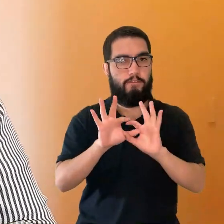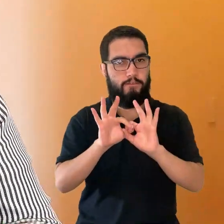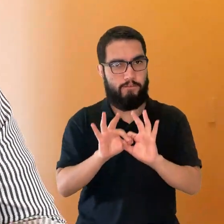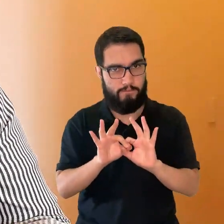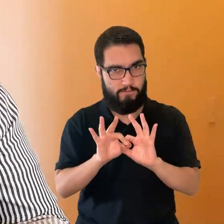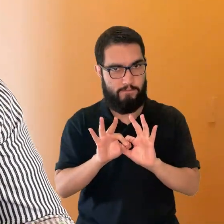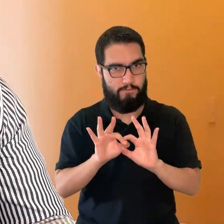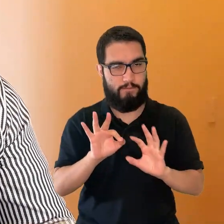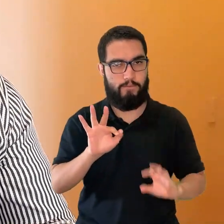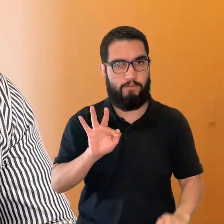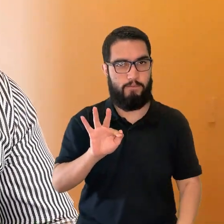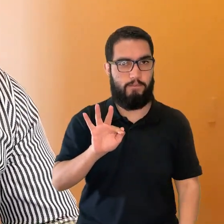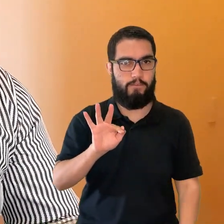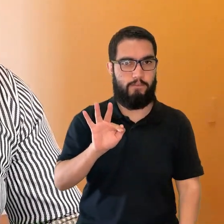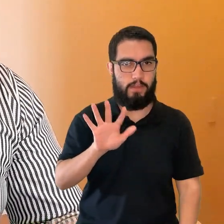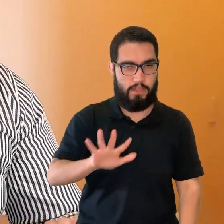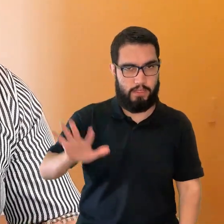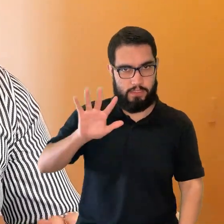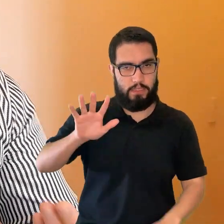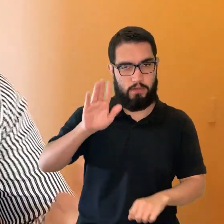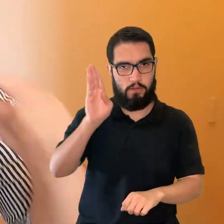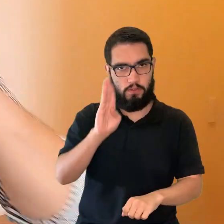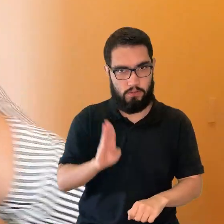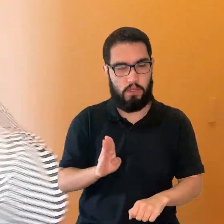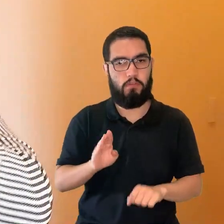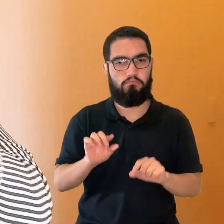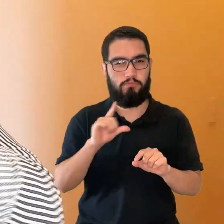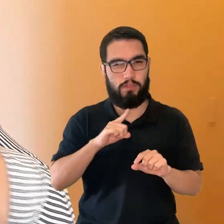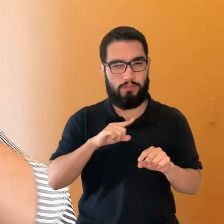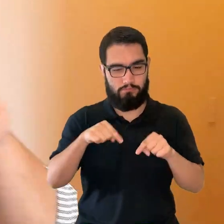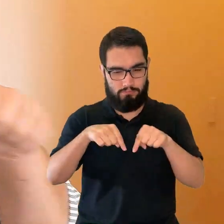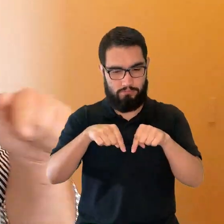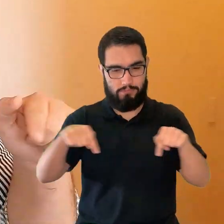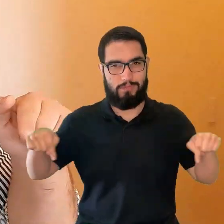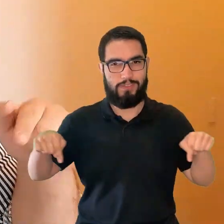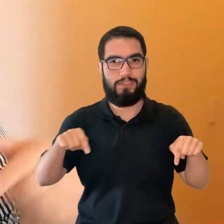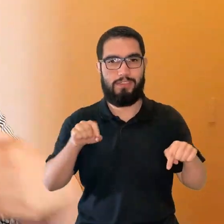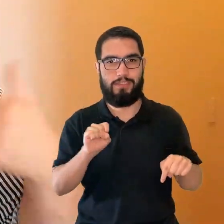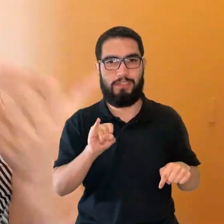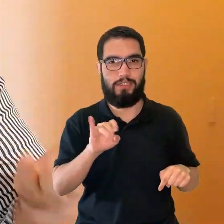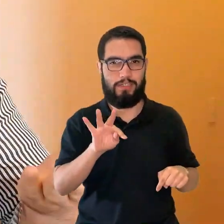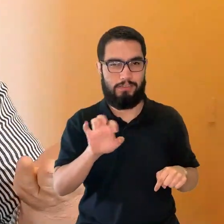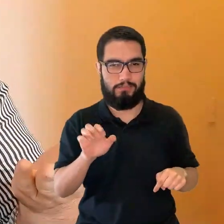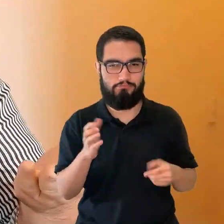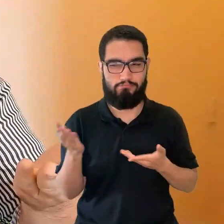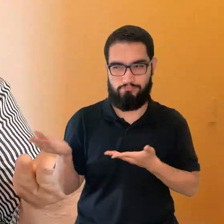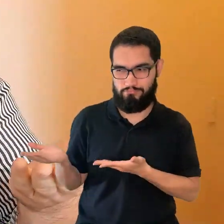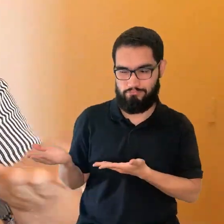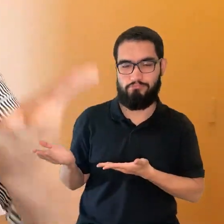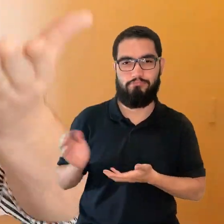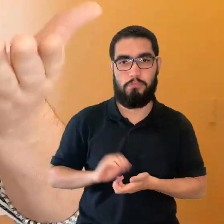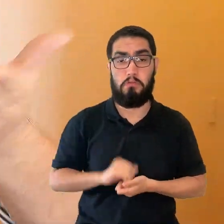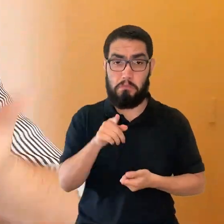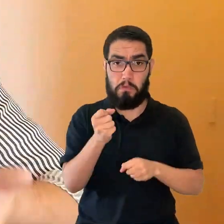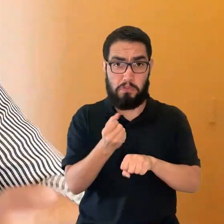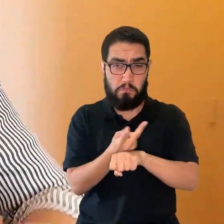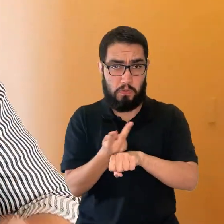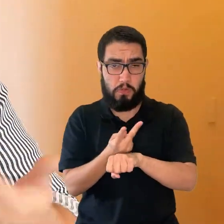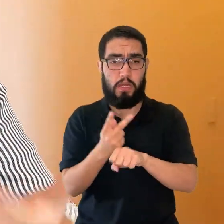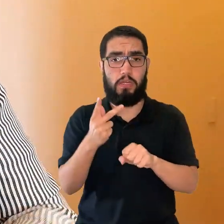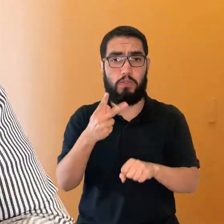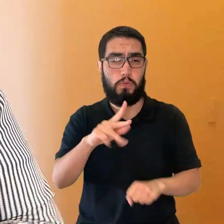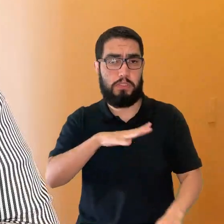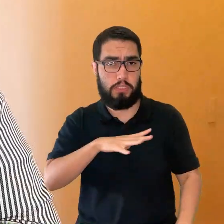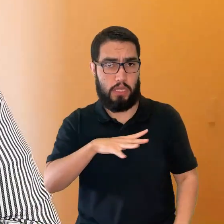Nacional de Educação e Integração de Surdos, a FENEIS. A gente vai deixar o site aqui embaixo. Procure escritórios da FENEIS aí no